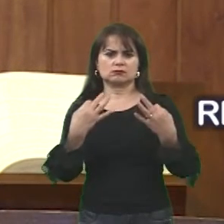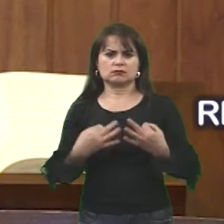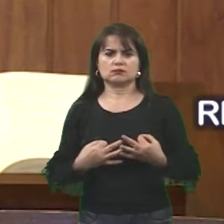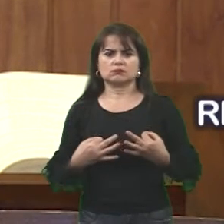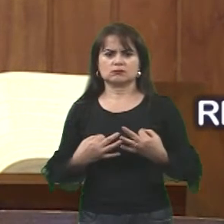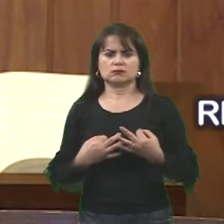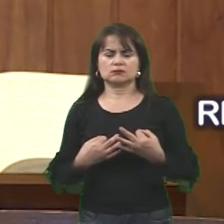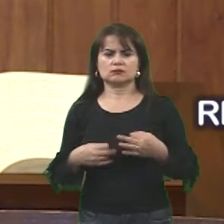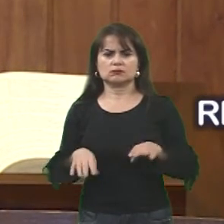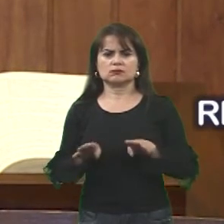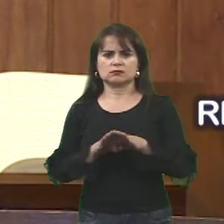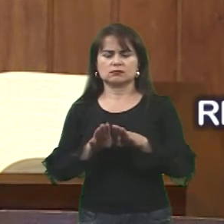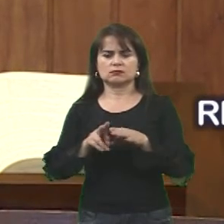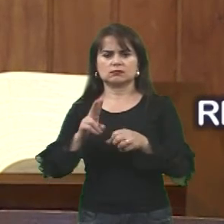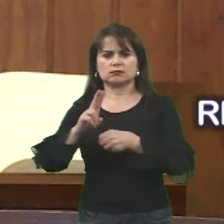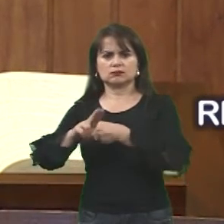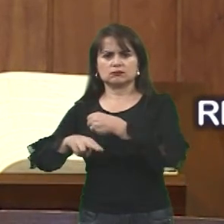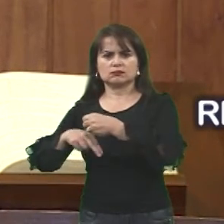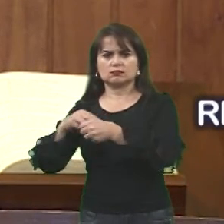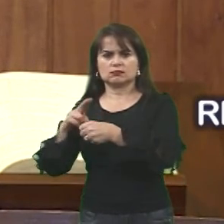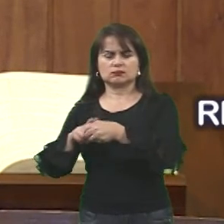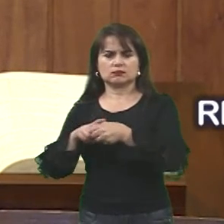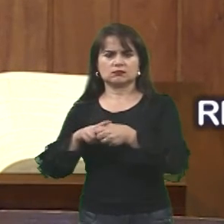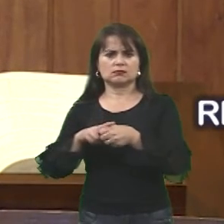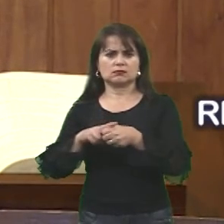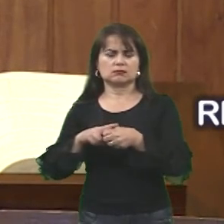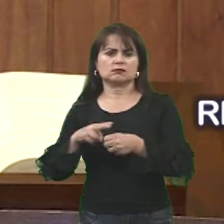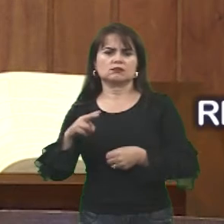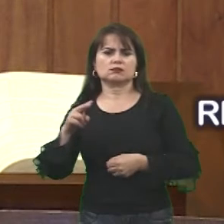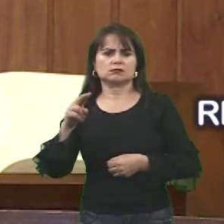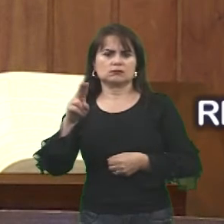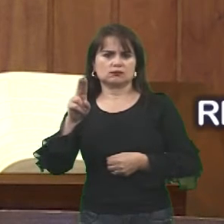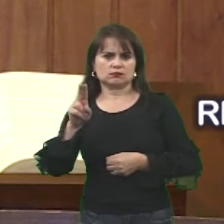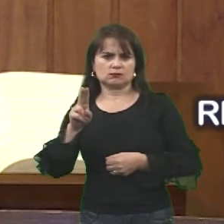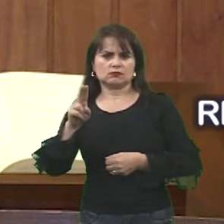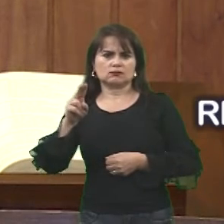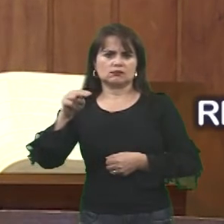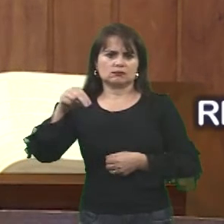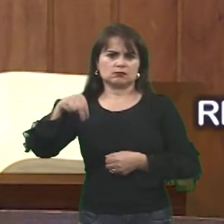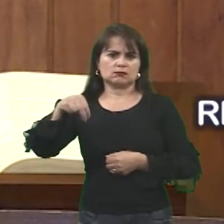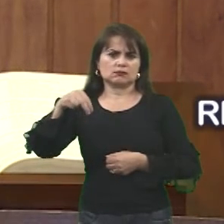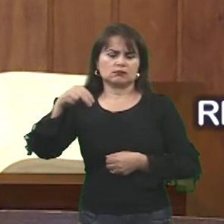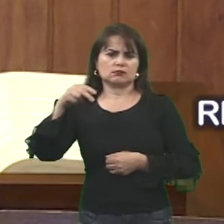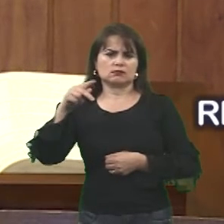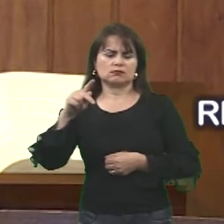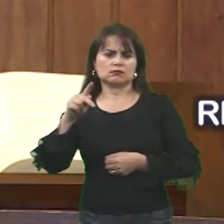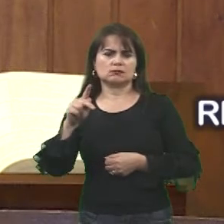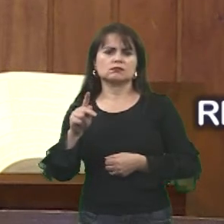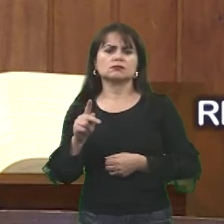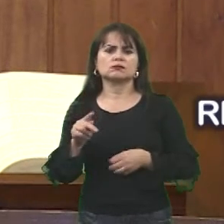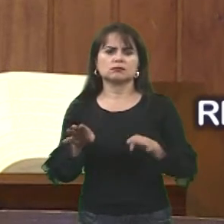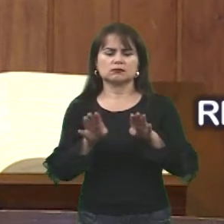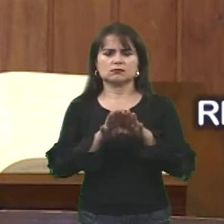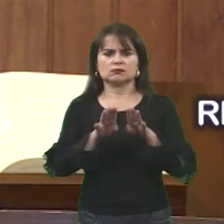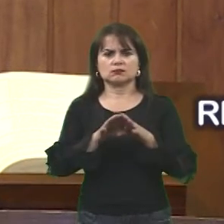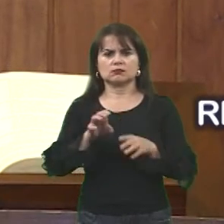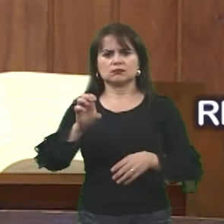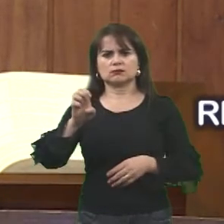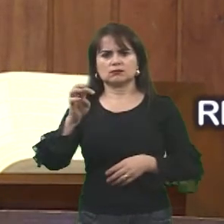e também as ETECs e FATECs, principalmente elas, porque a maioria dos